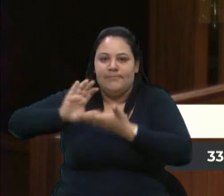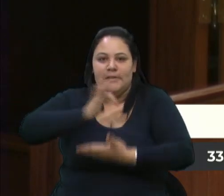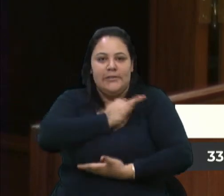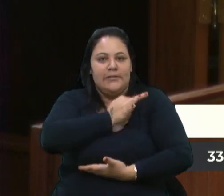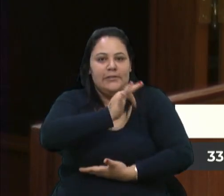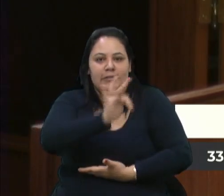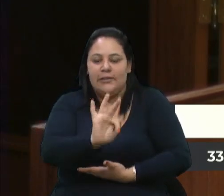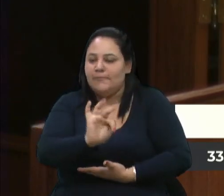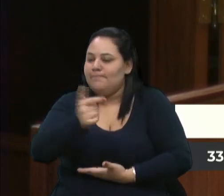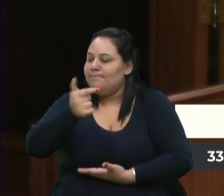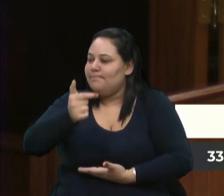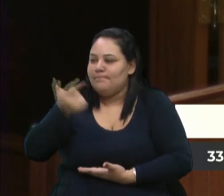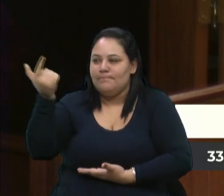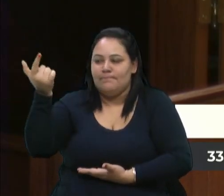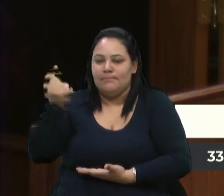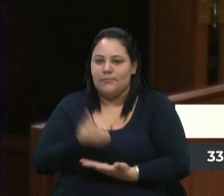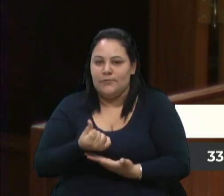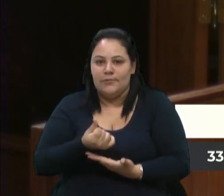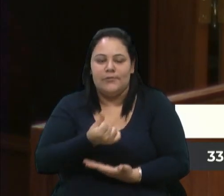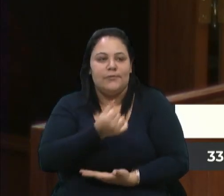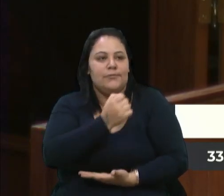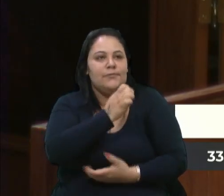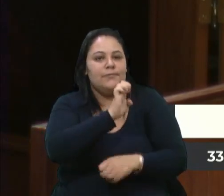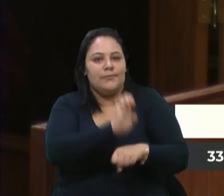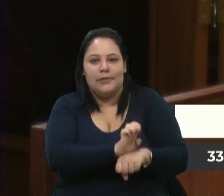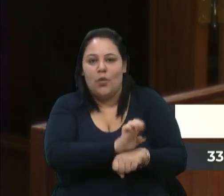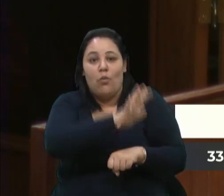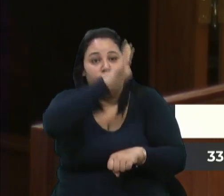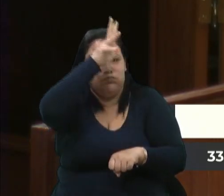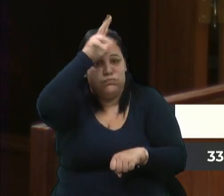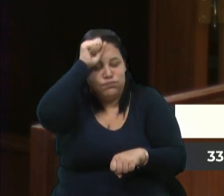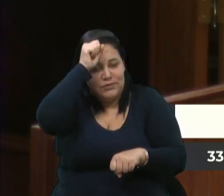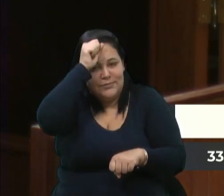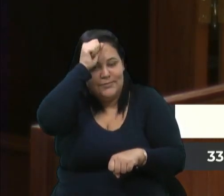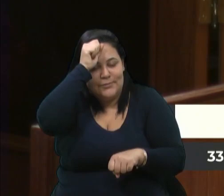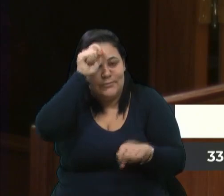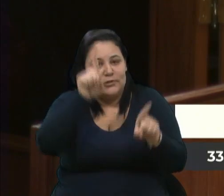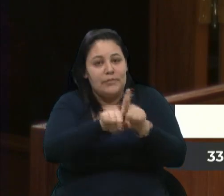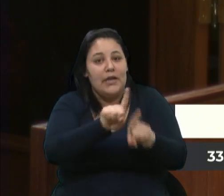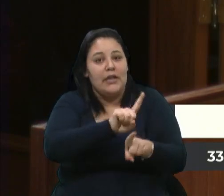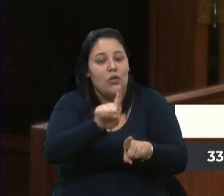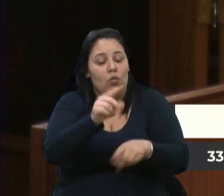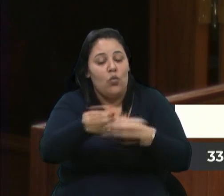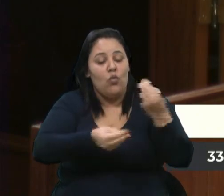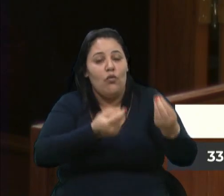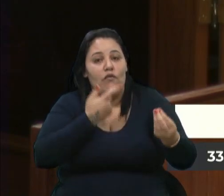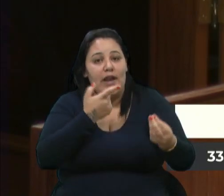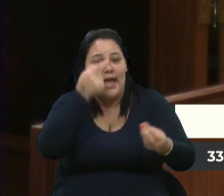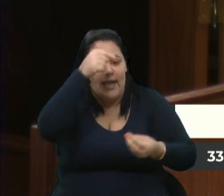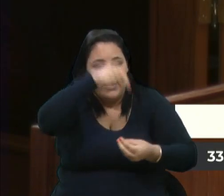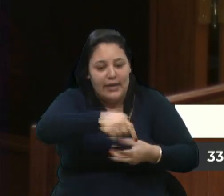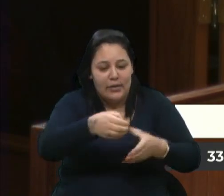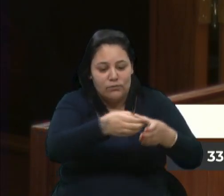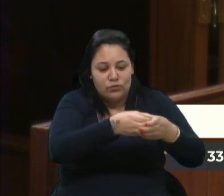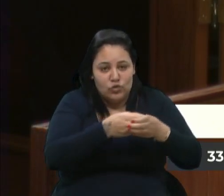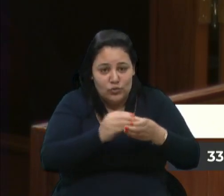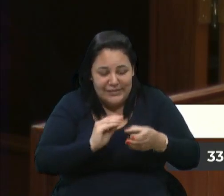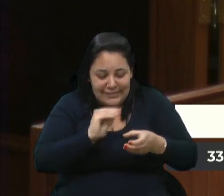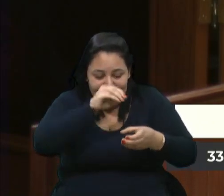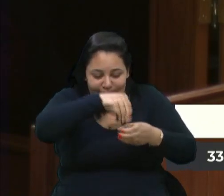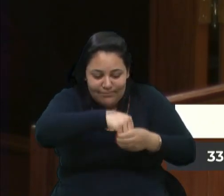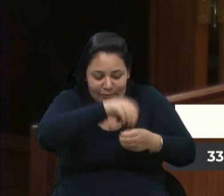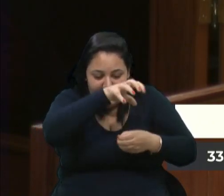recursos estaduais e não recebe recursos municipais. Como foi dito aqui, esse comitê intersetorial de